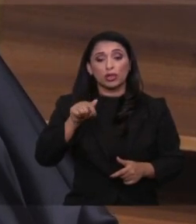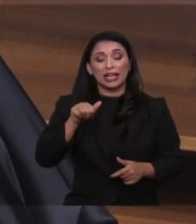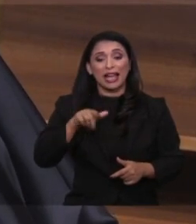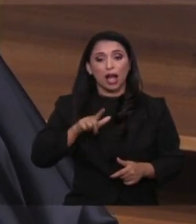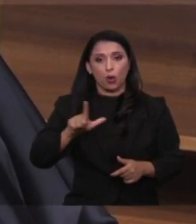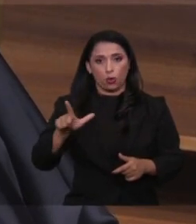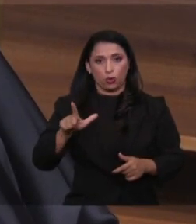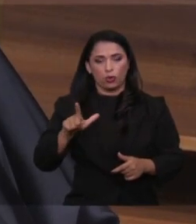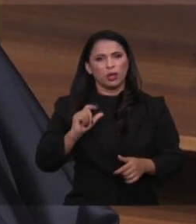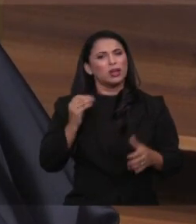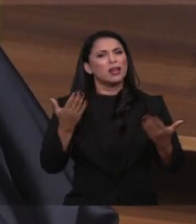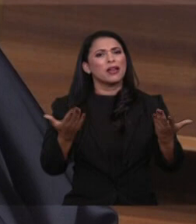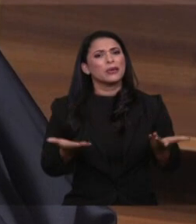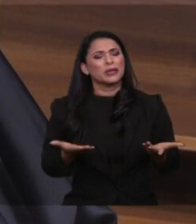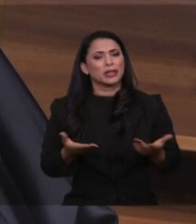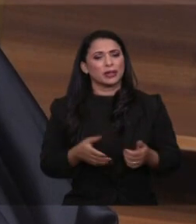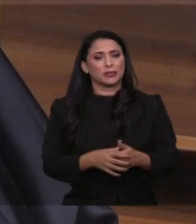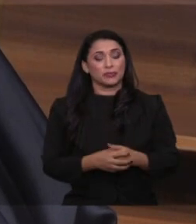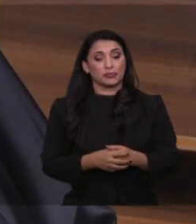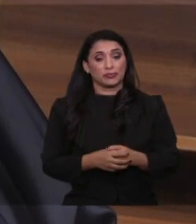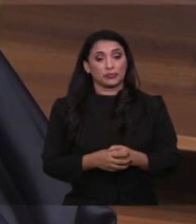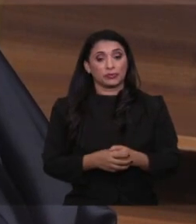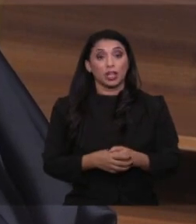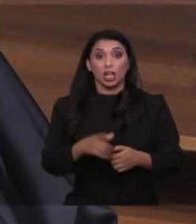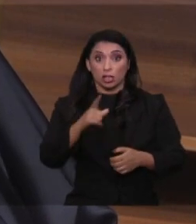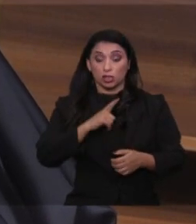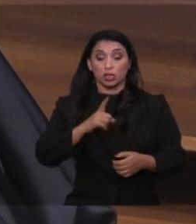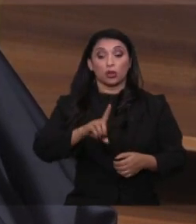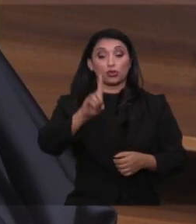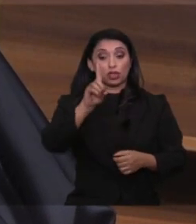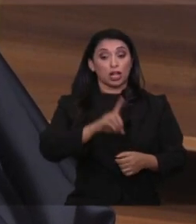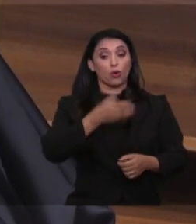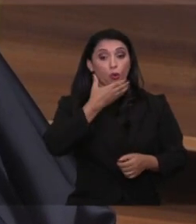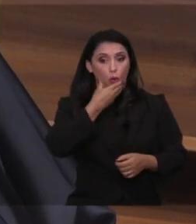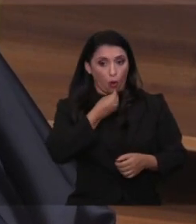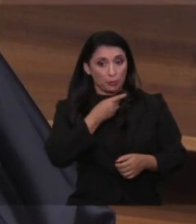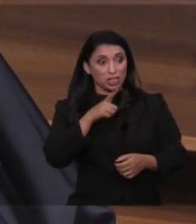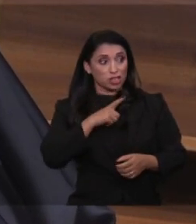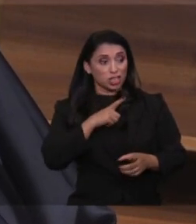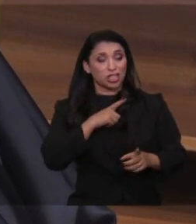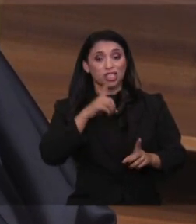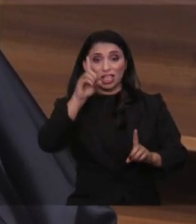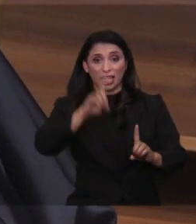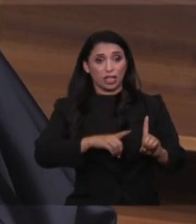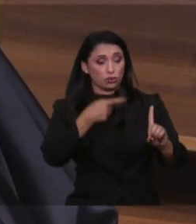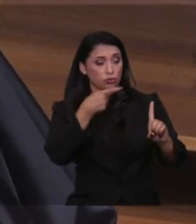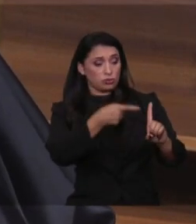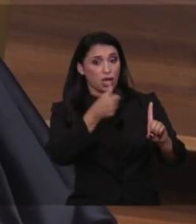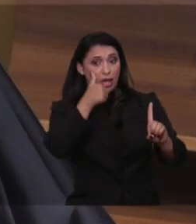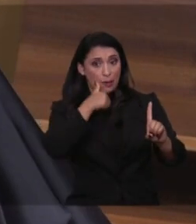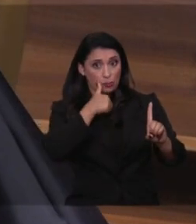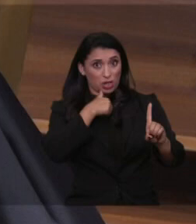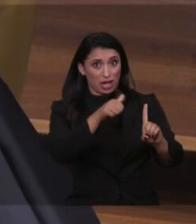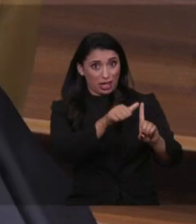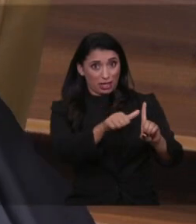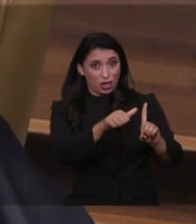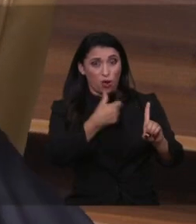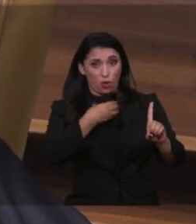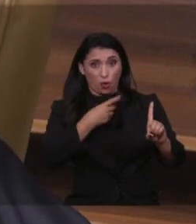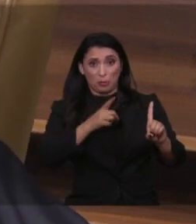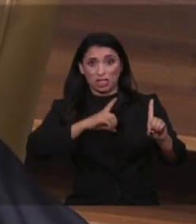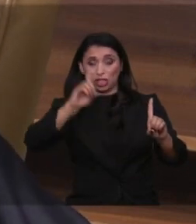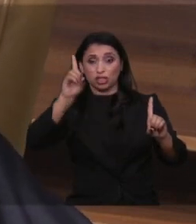Satisfazer o débito conjugal, ou seja, era um direito do homem sobre a mulher, porque nós temos que olhar isso do ponto de